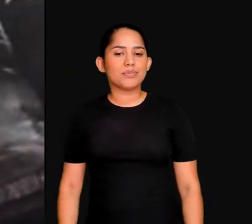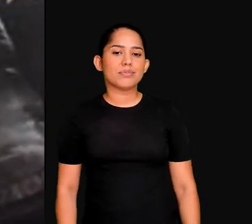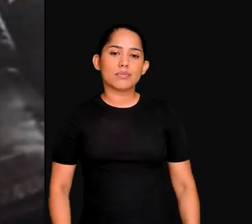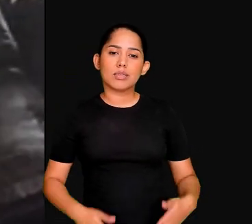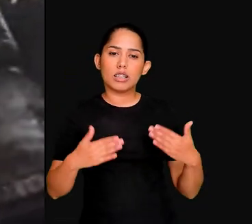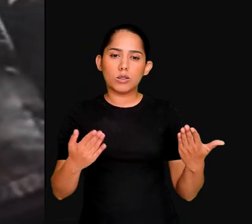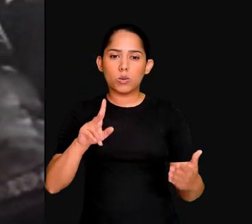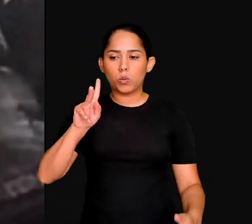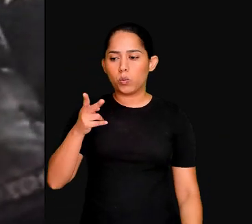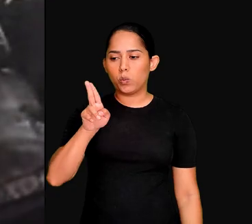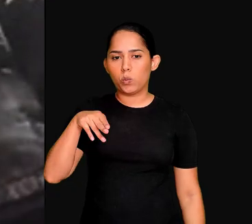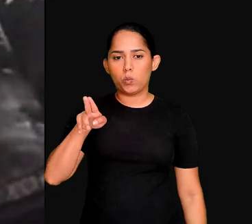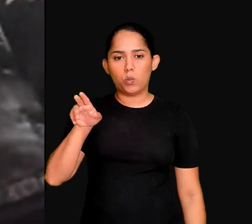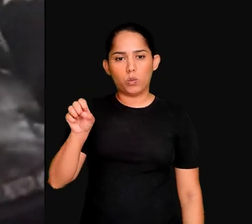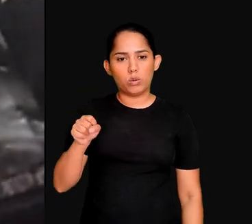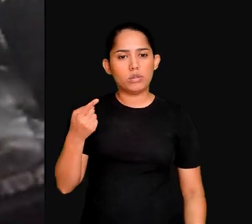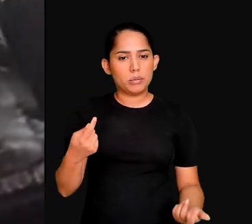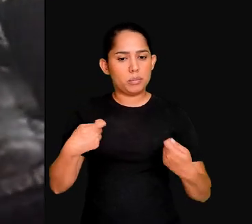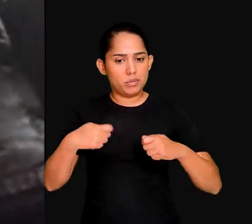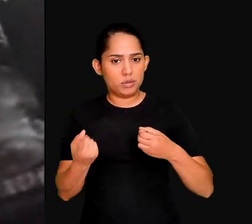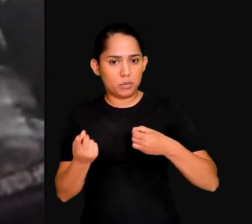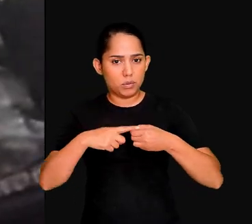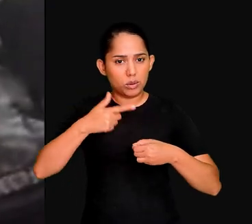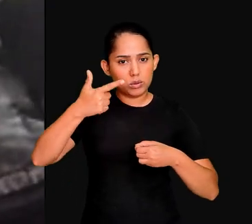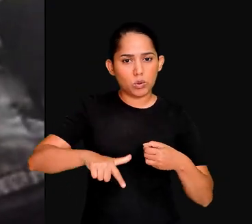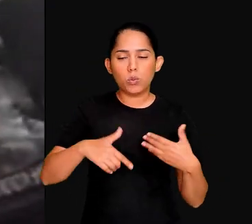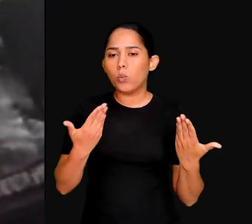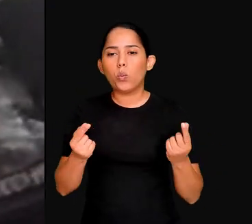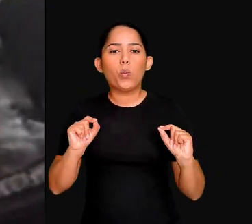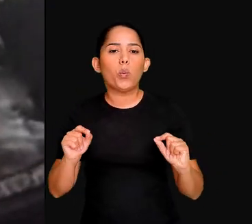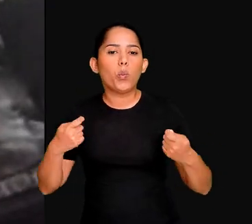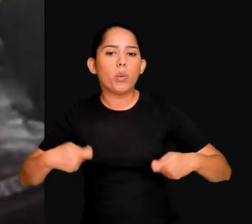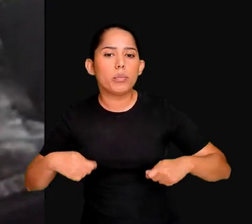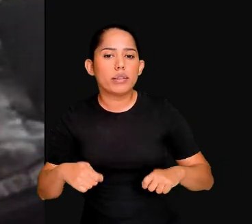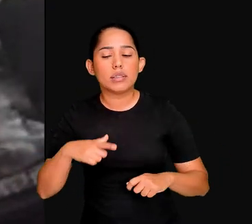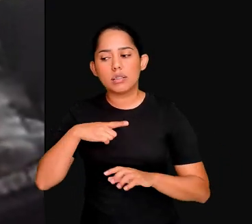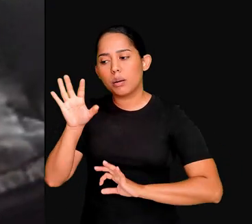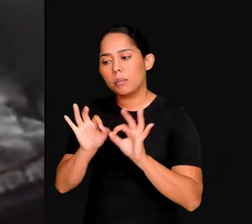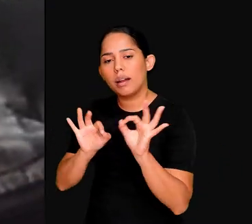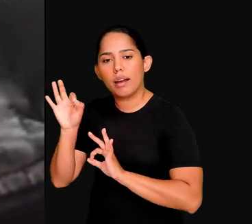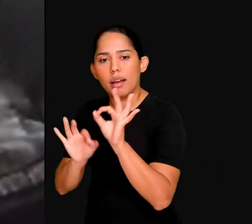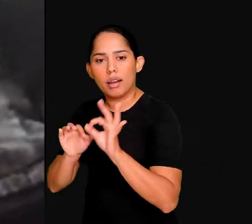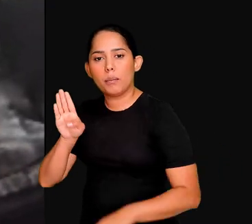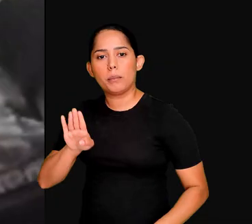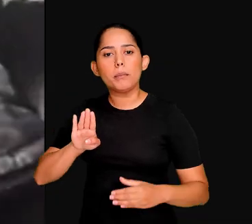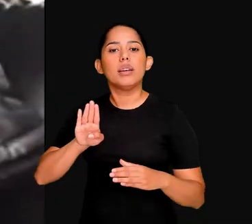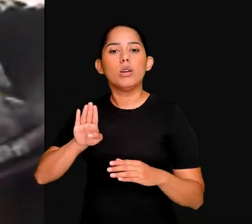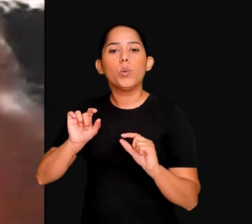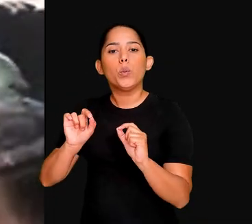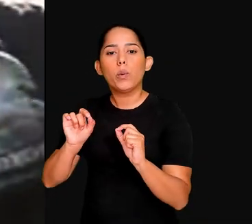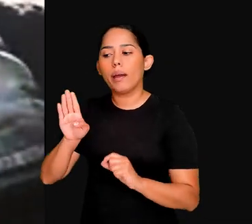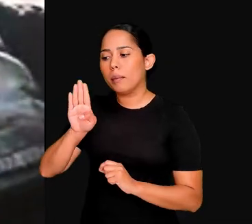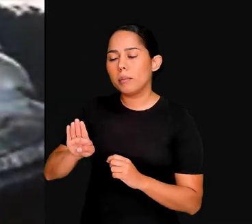Reconstruímos, né? Que forças novas precisam para isso? E é ali que entram os preparados biodinâmicos, quer dizer, que ele tem essa